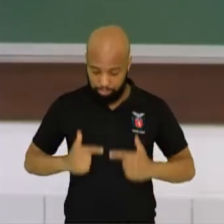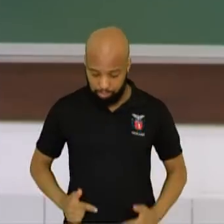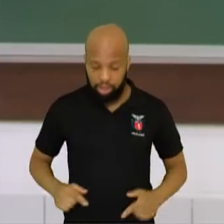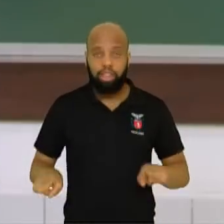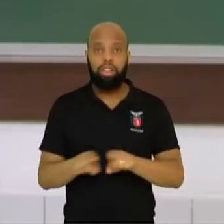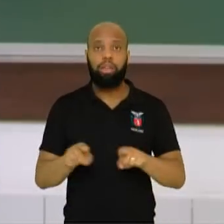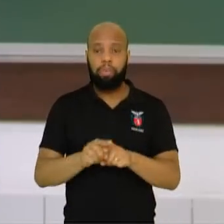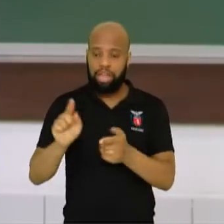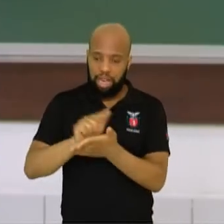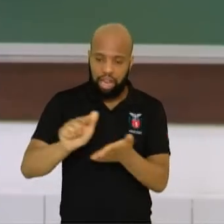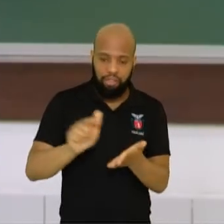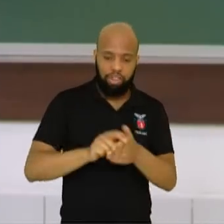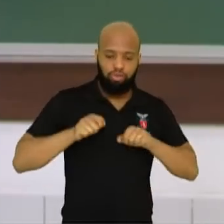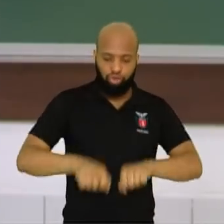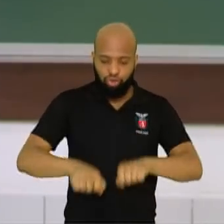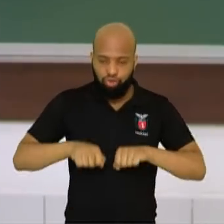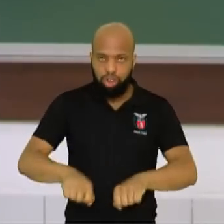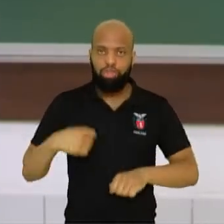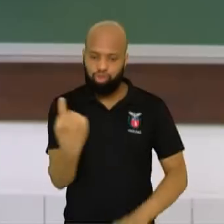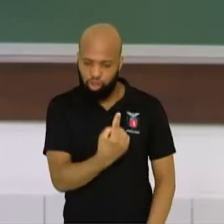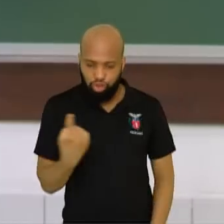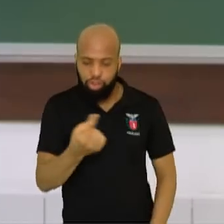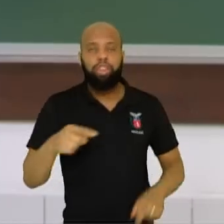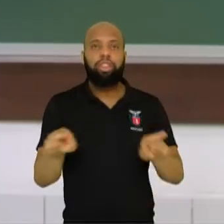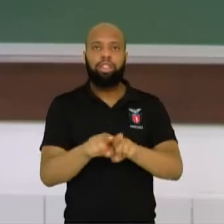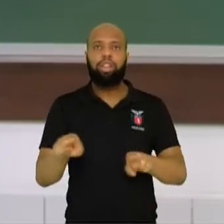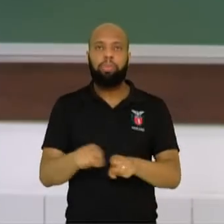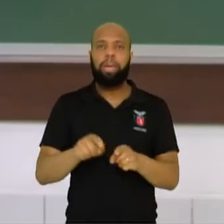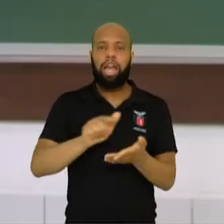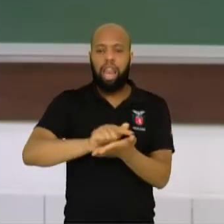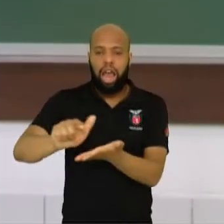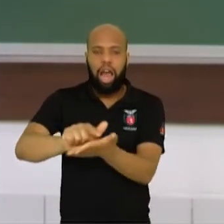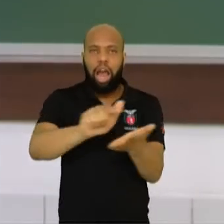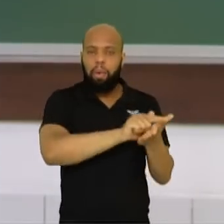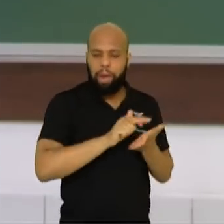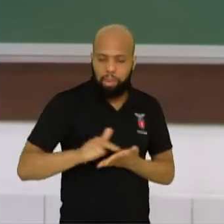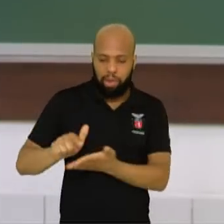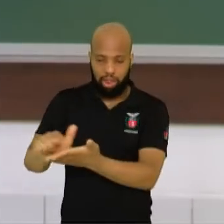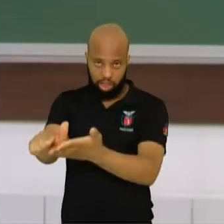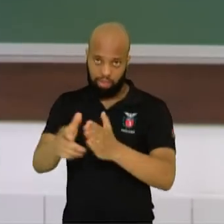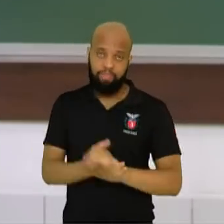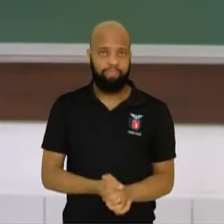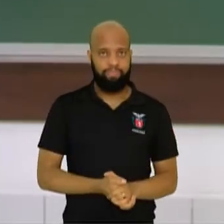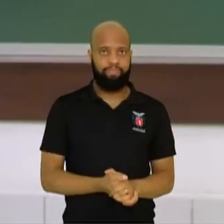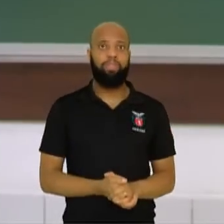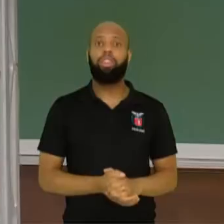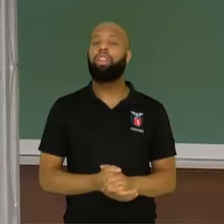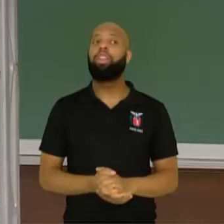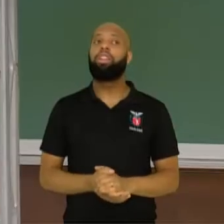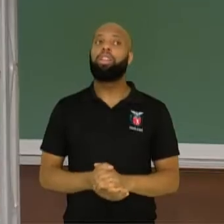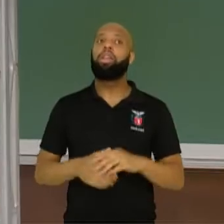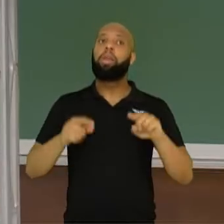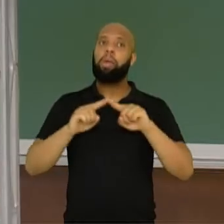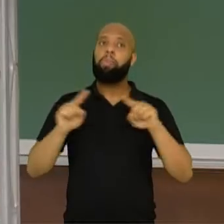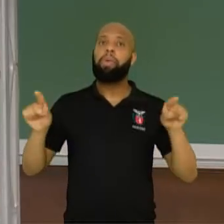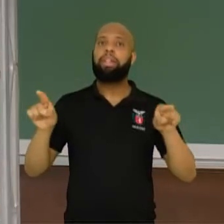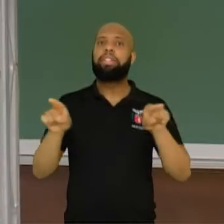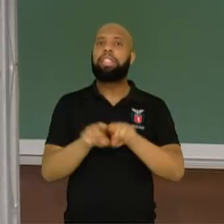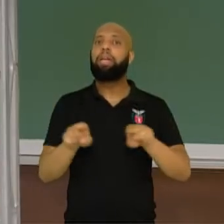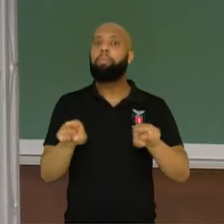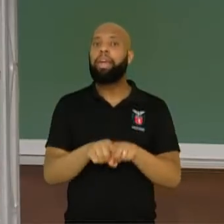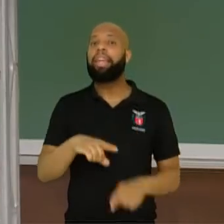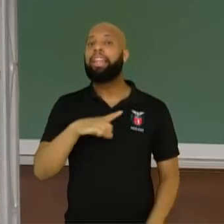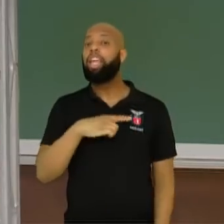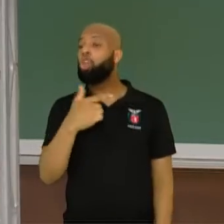alguém irrigar. Nem sempre chove. Então, o agricultor, a pessoa responsável por aquele espaço, vai o quê? Irrigando, vai dando